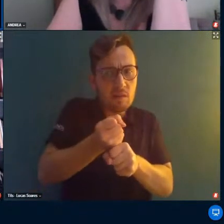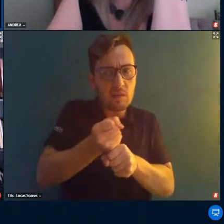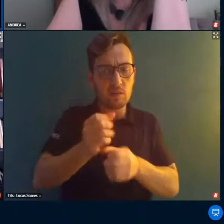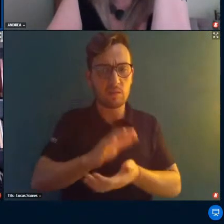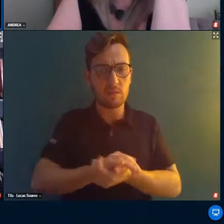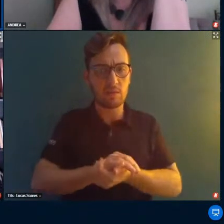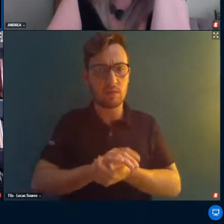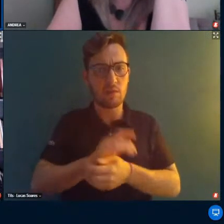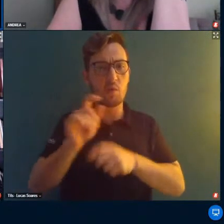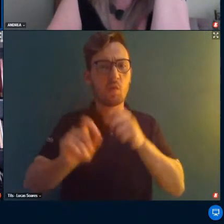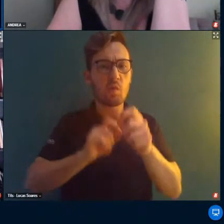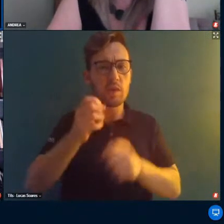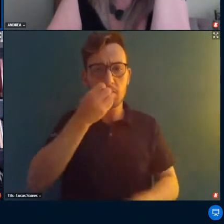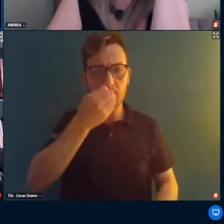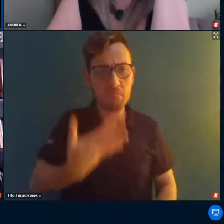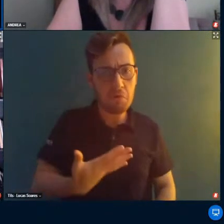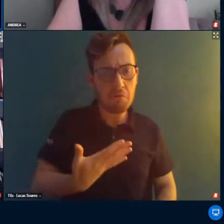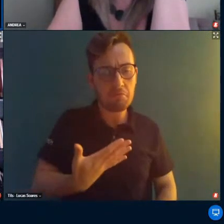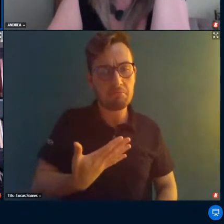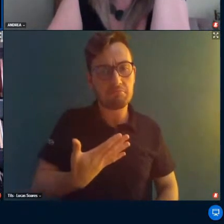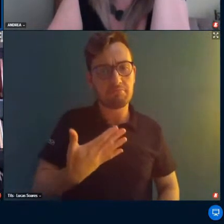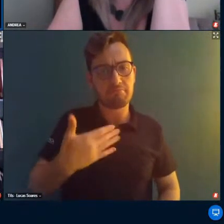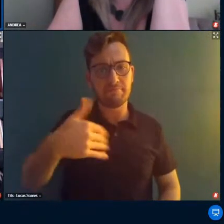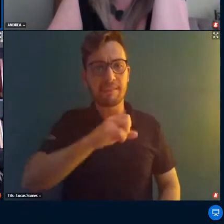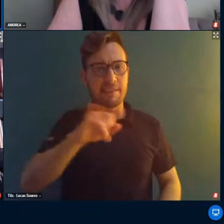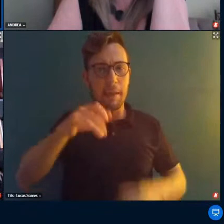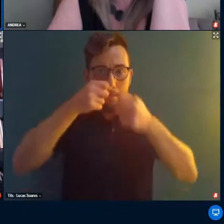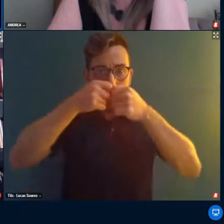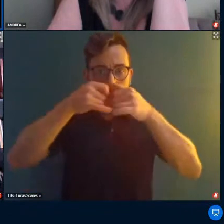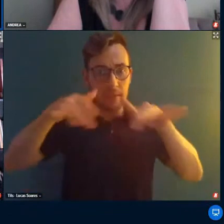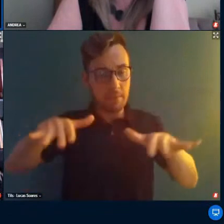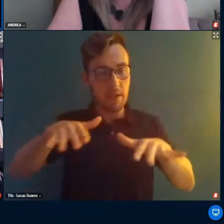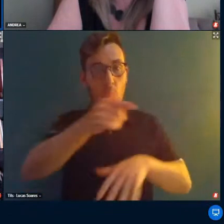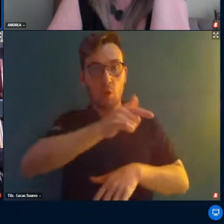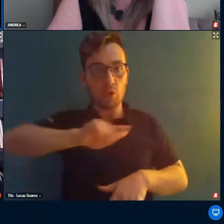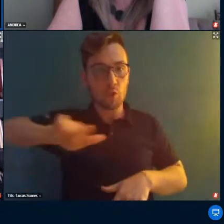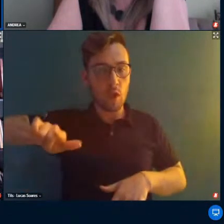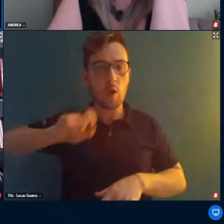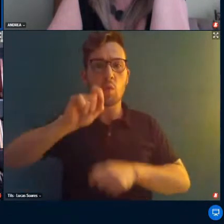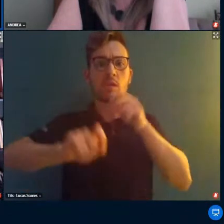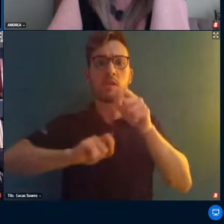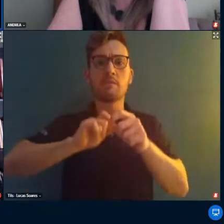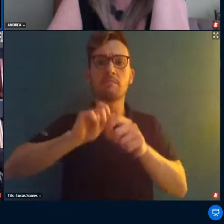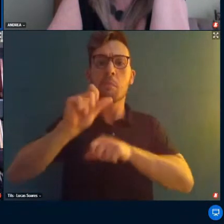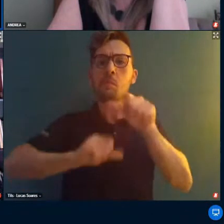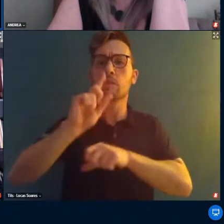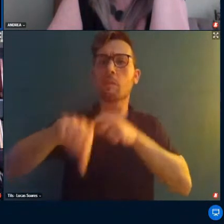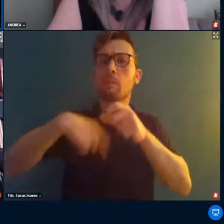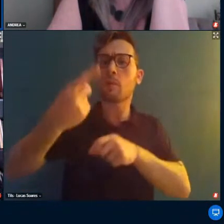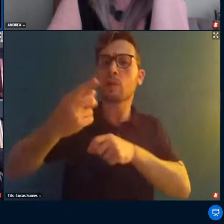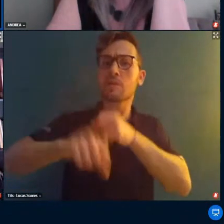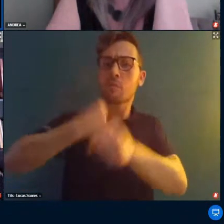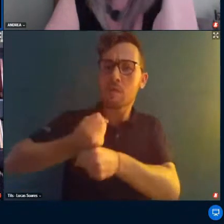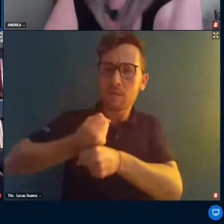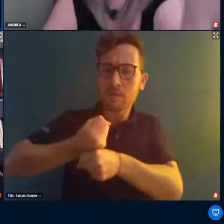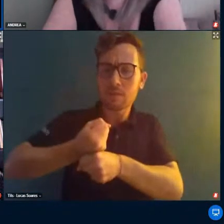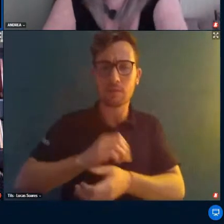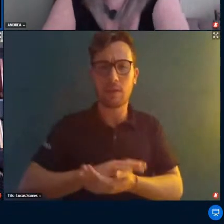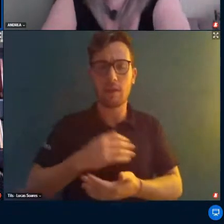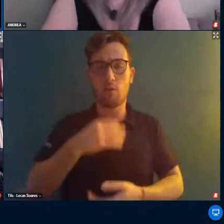O que que funcionou, né? Se caso a pandemia continue. Olha, a gente trouxe, por exemplo, vou contar para vocês de uma forma